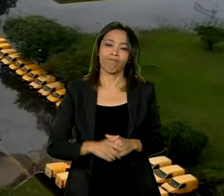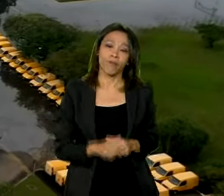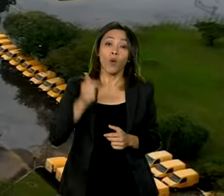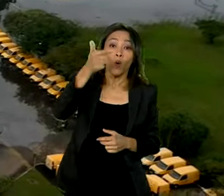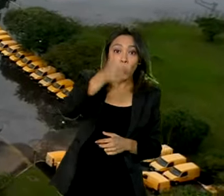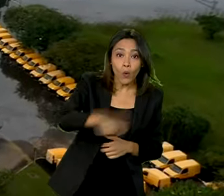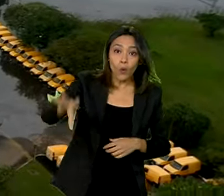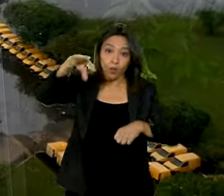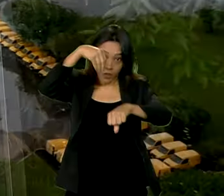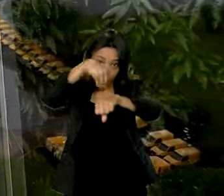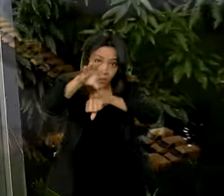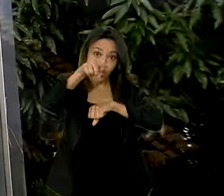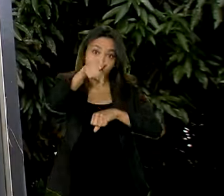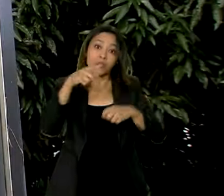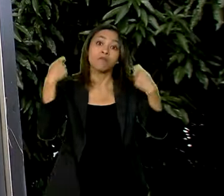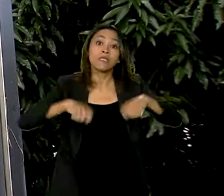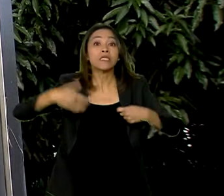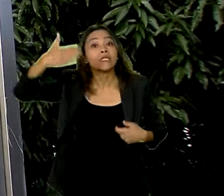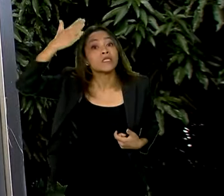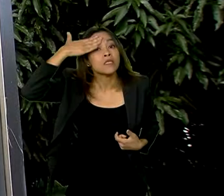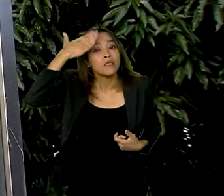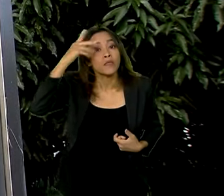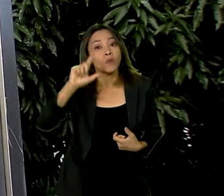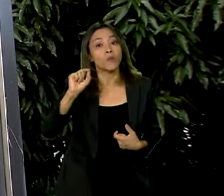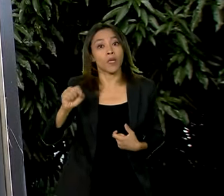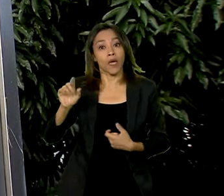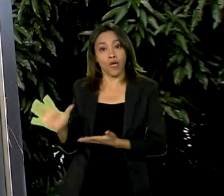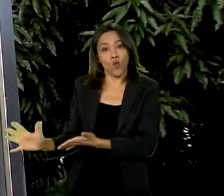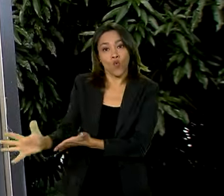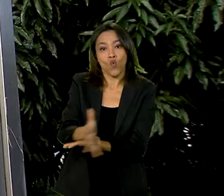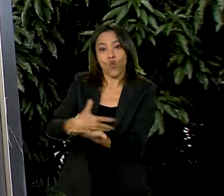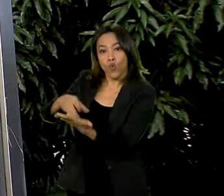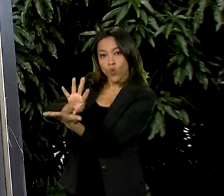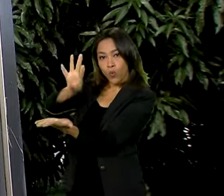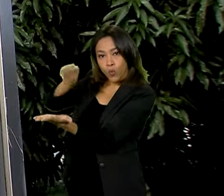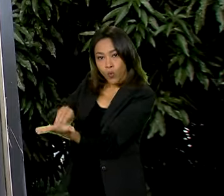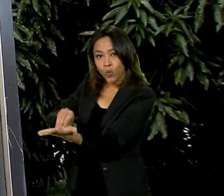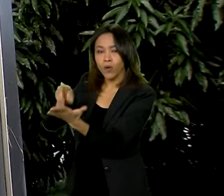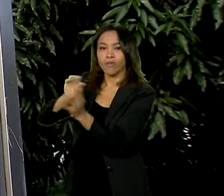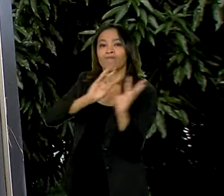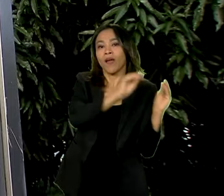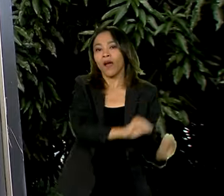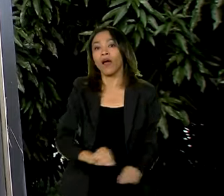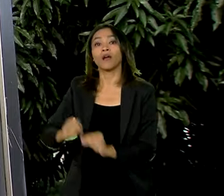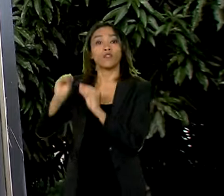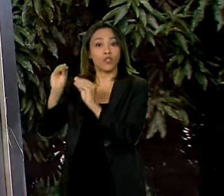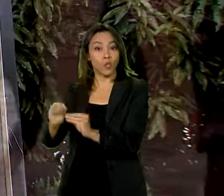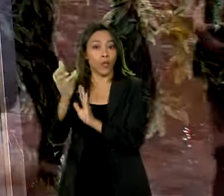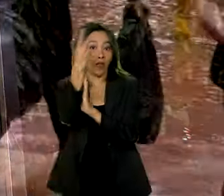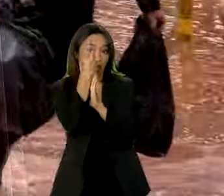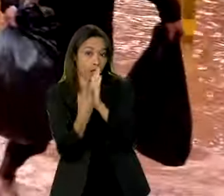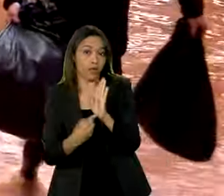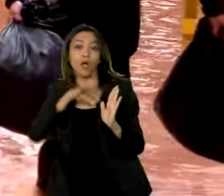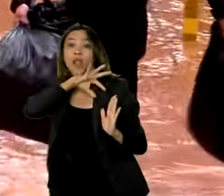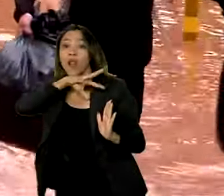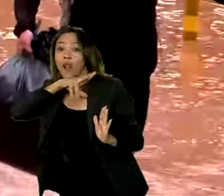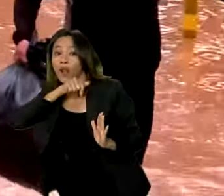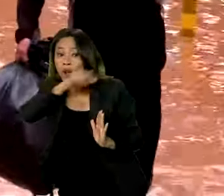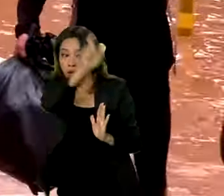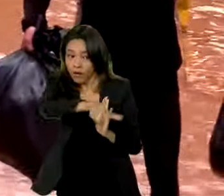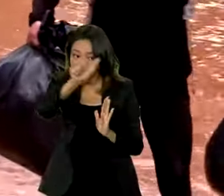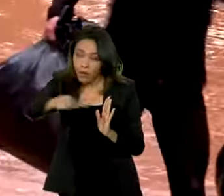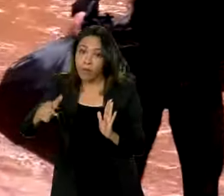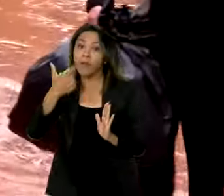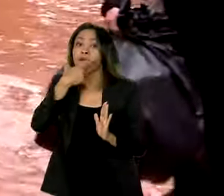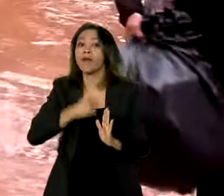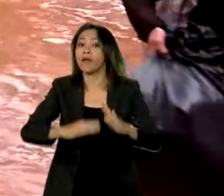Outra informação que você precisa saber é que a Receita Federal adiou o prazo para a declaração de imposto de renda de pessoa física